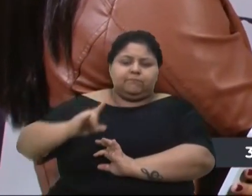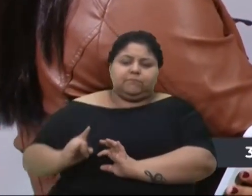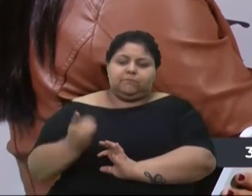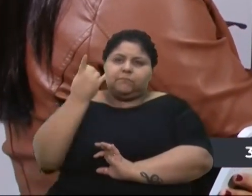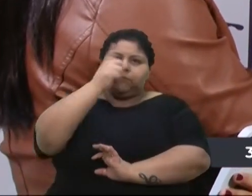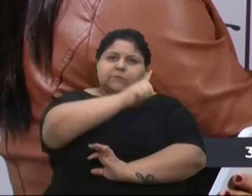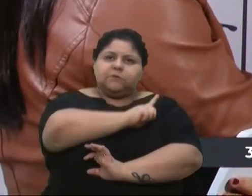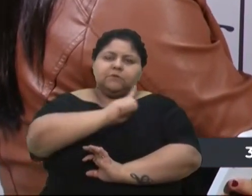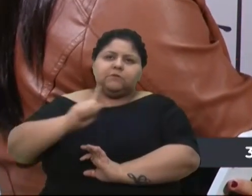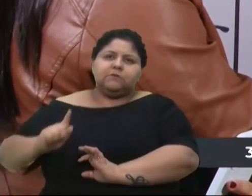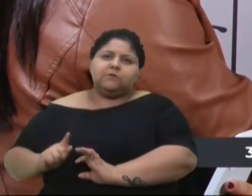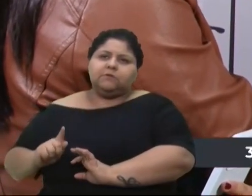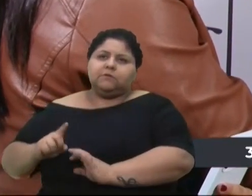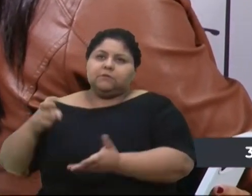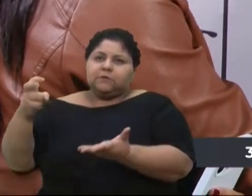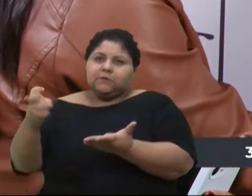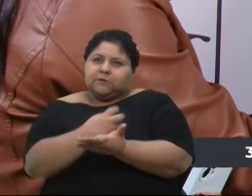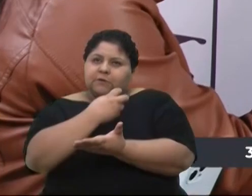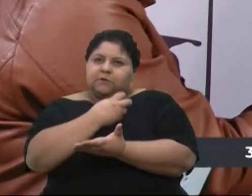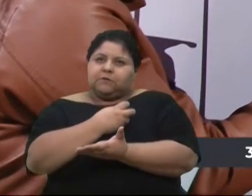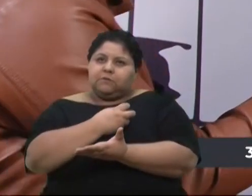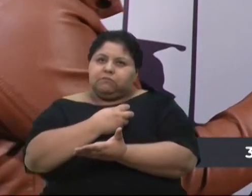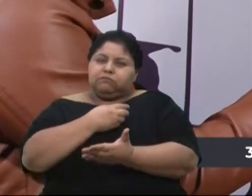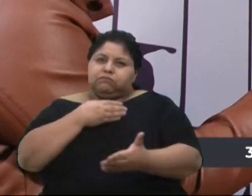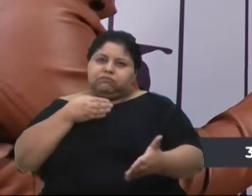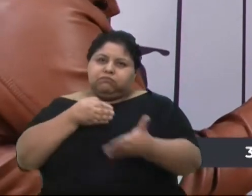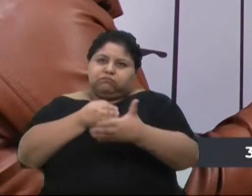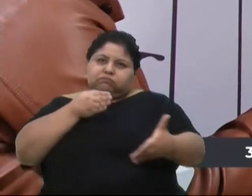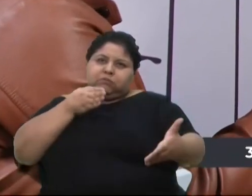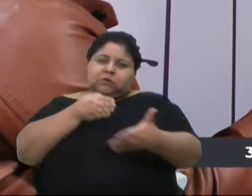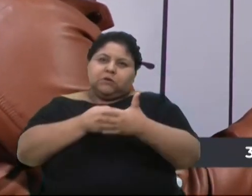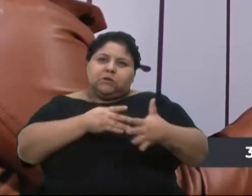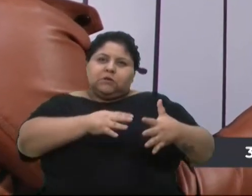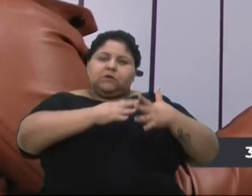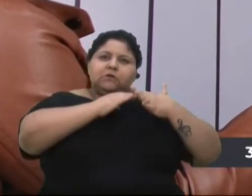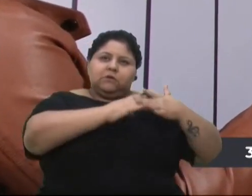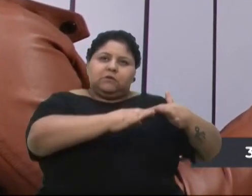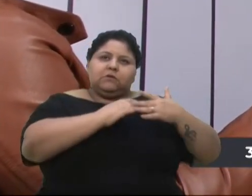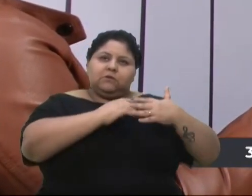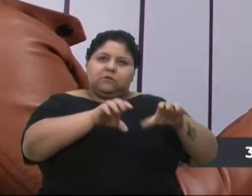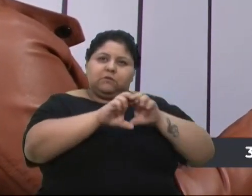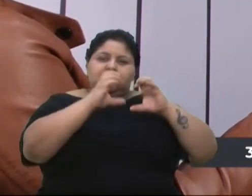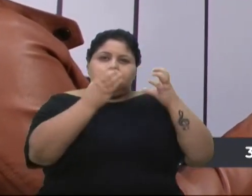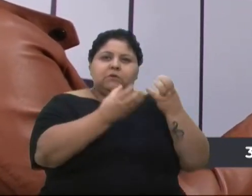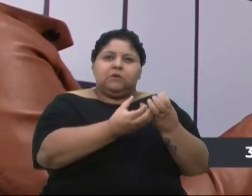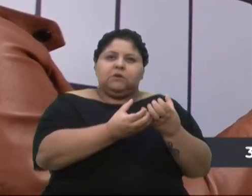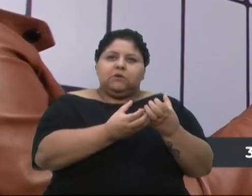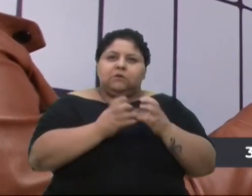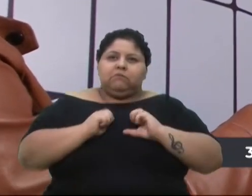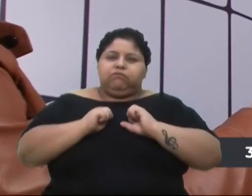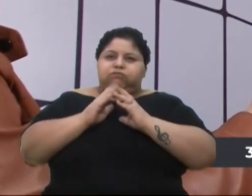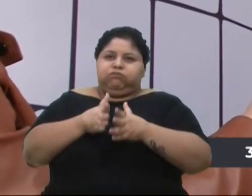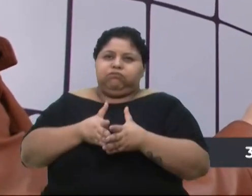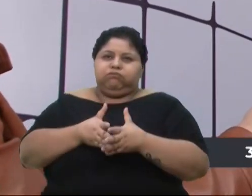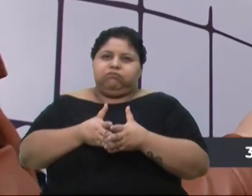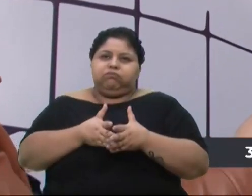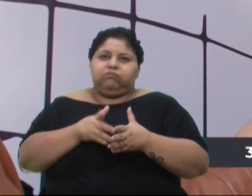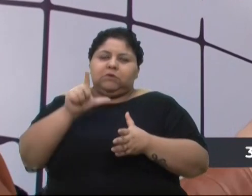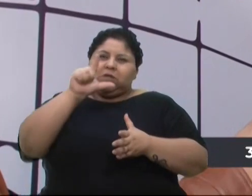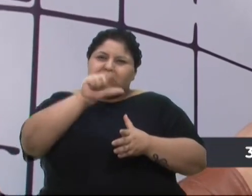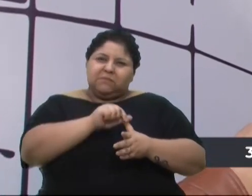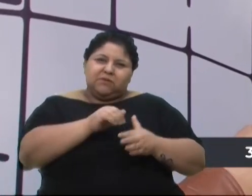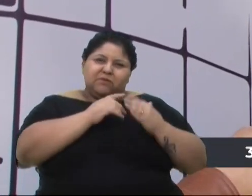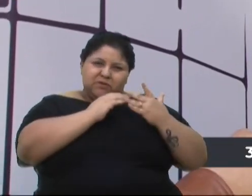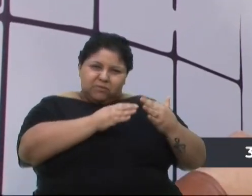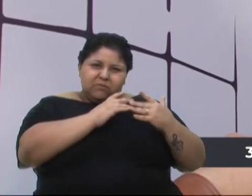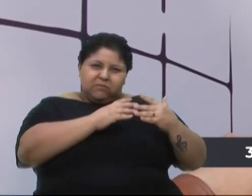o governo Cassado, onde atacou o movimento comunitário e ingressou com diversas ações, né, inviabilizando o movimento comunitário. E